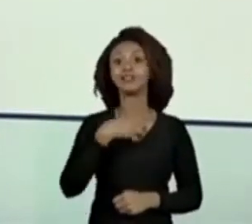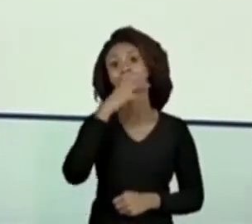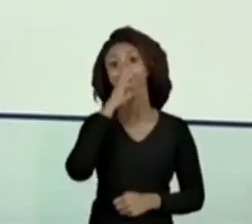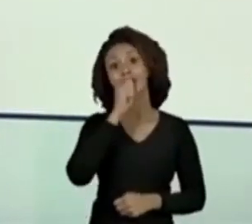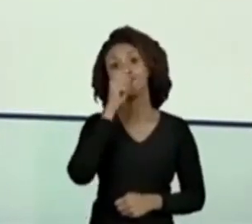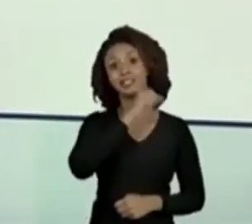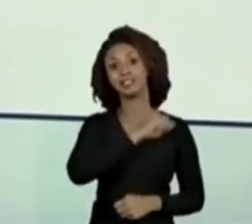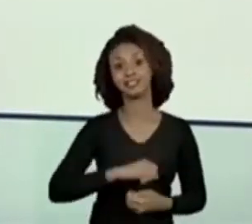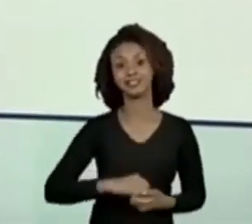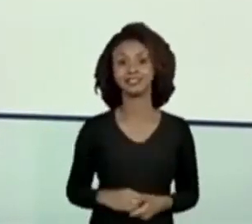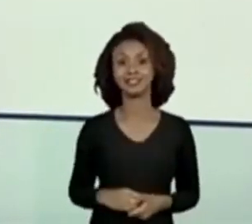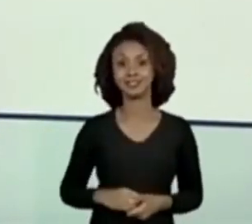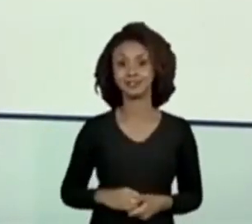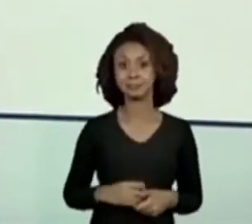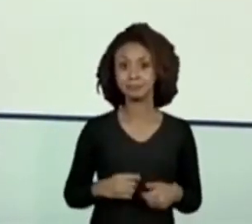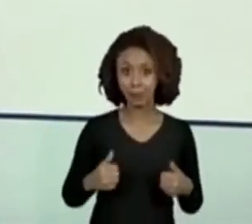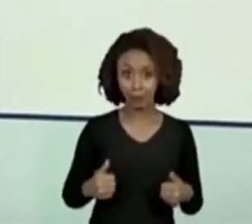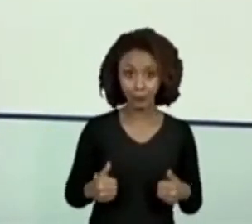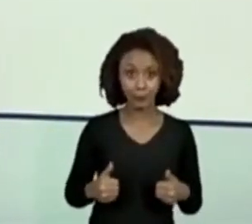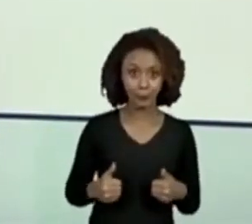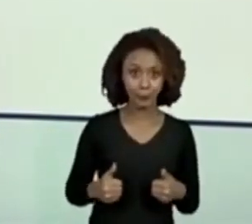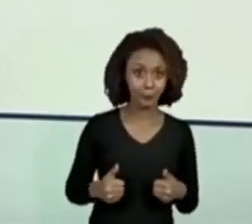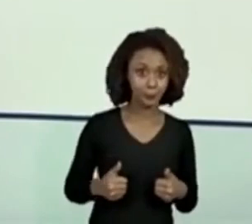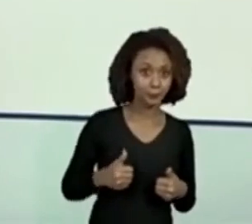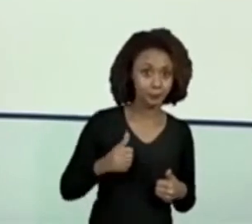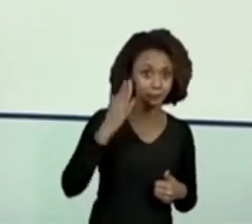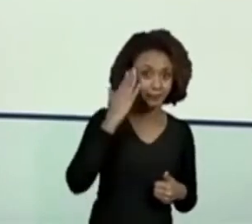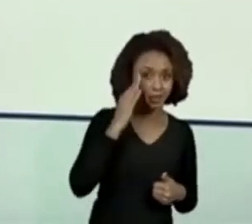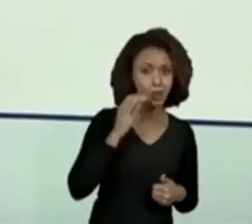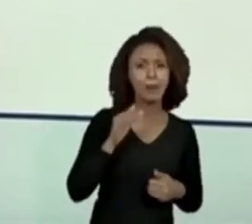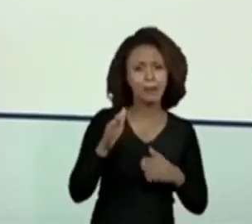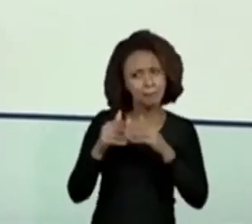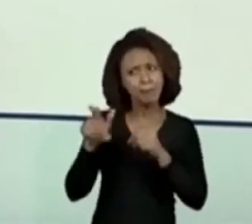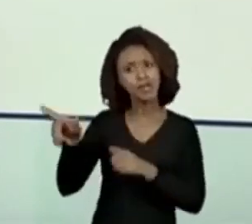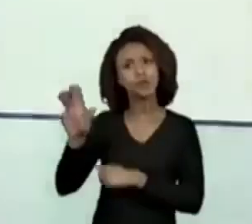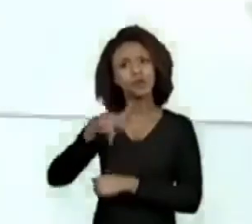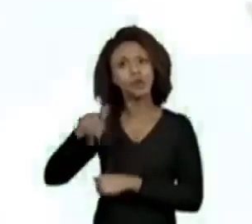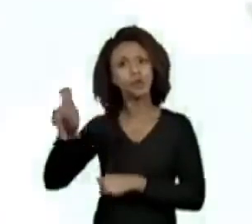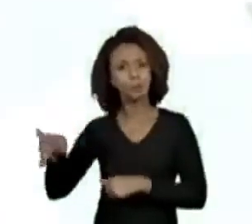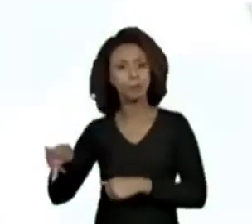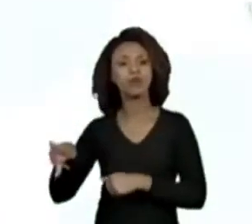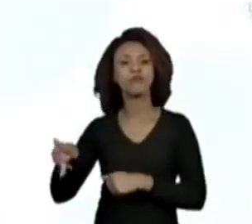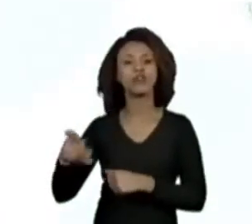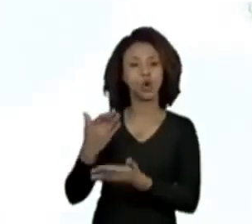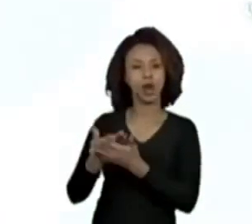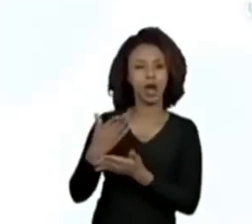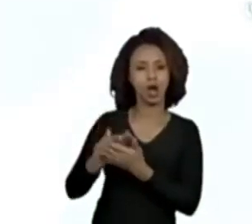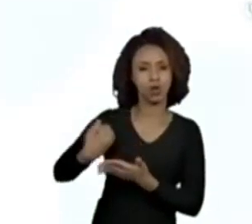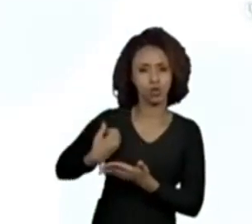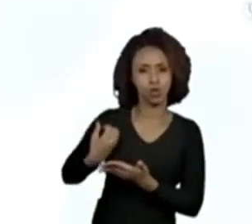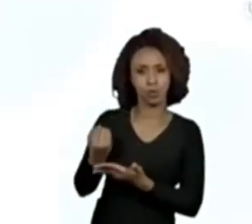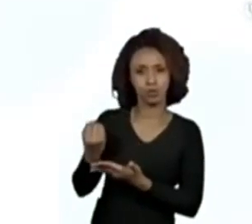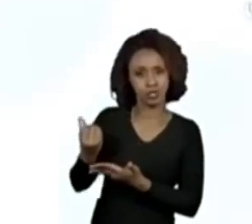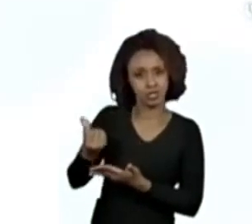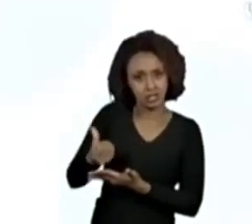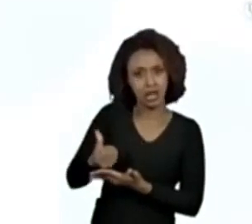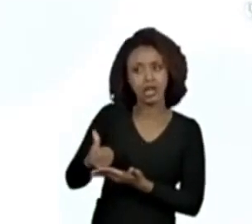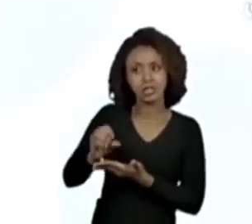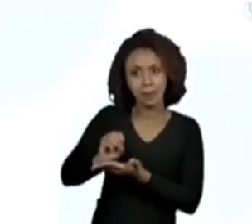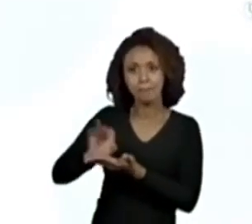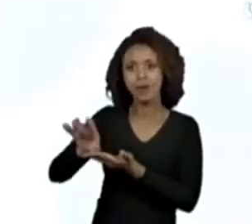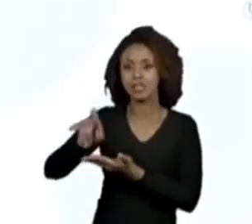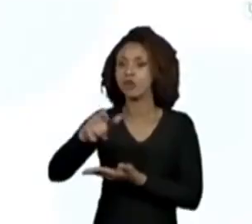dúzia. Tá bom? Tudo bem? Pede para sua professora te mandar o link da aula 6 para você poder retomar também